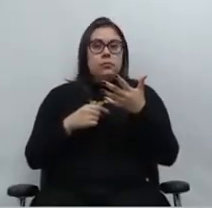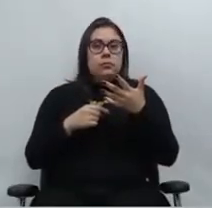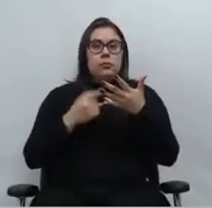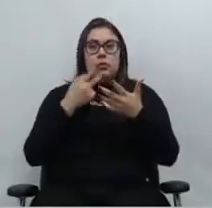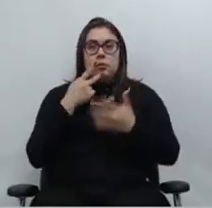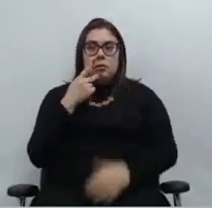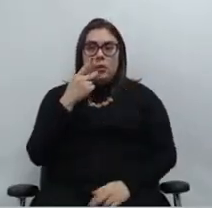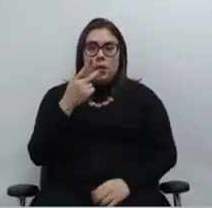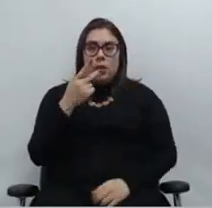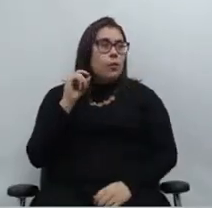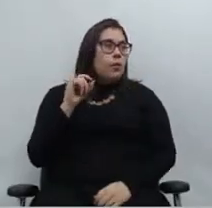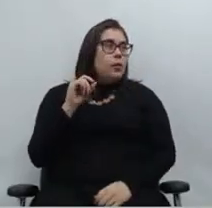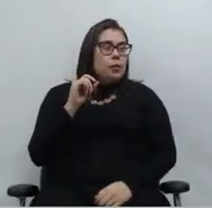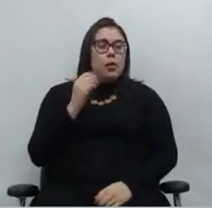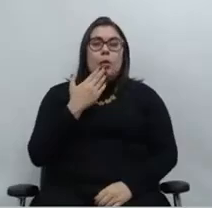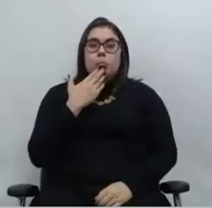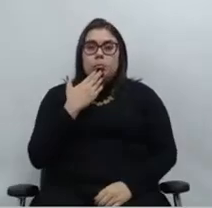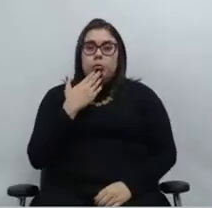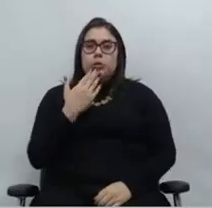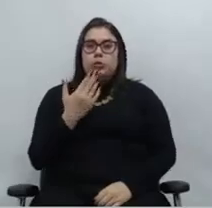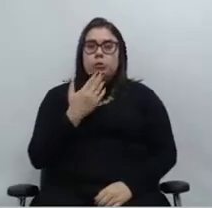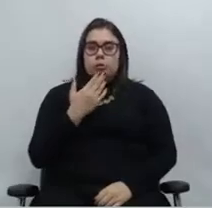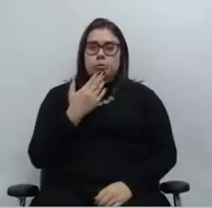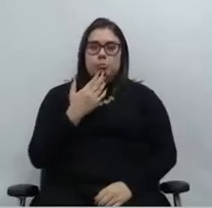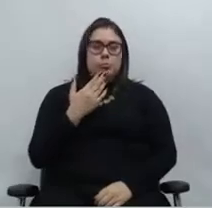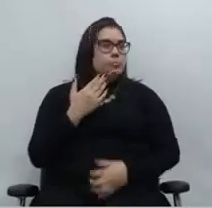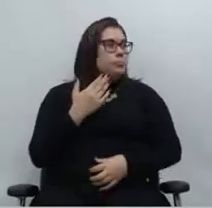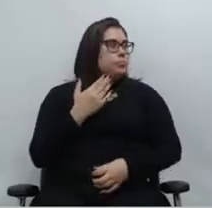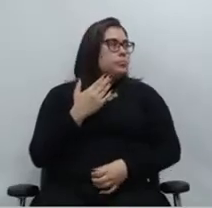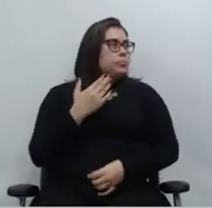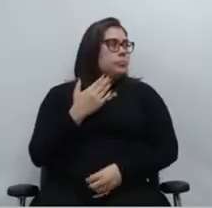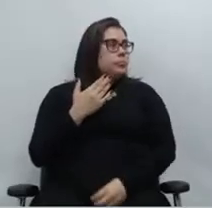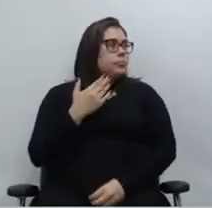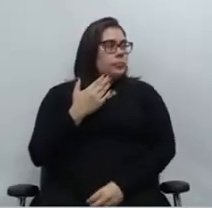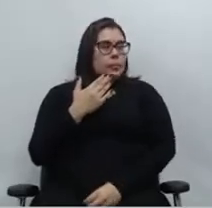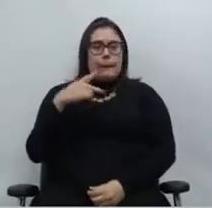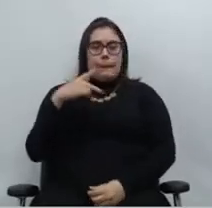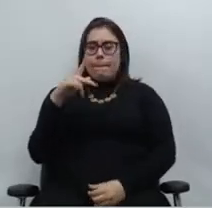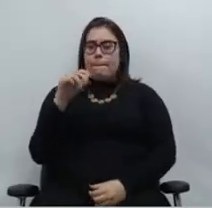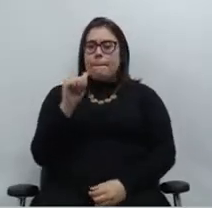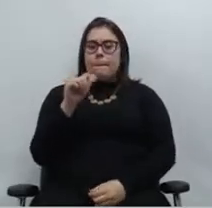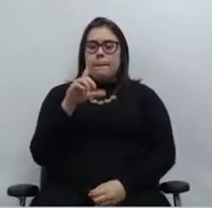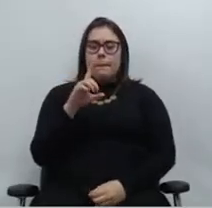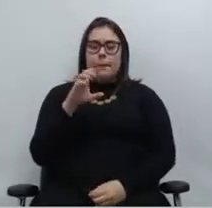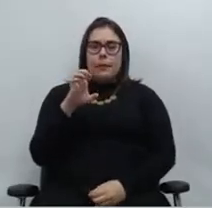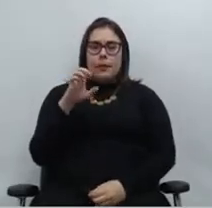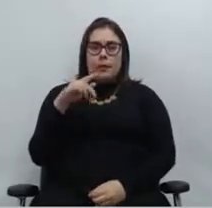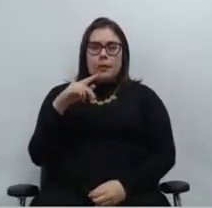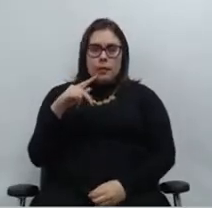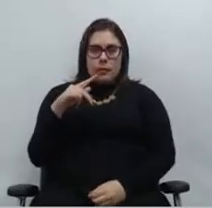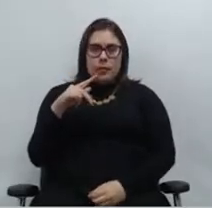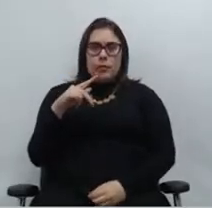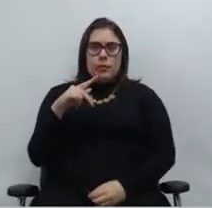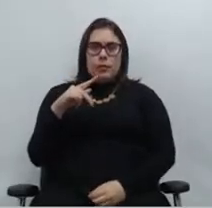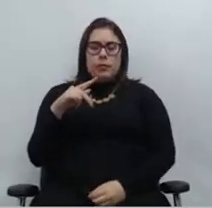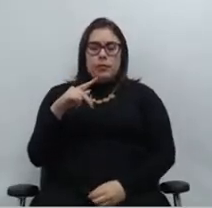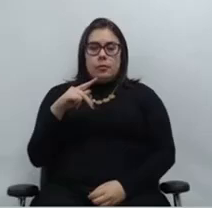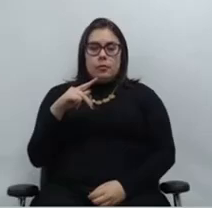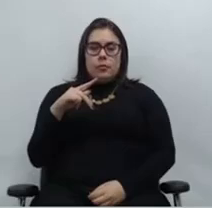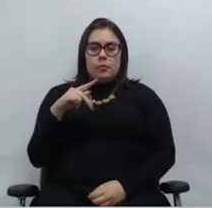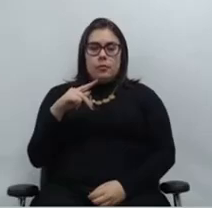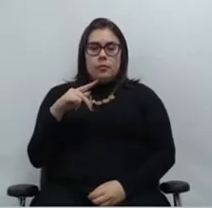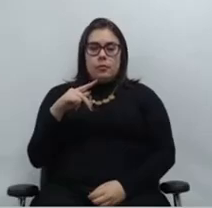referência aos pedidos, começando pela manifestação da PADEP, aportaremos as manifestações